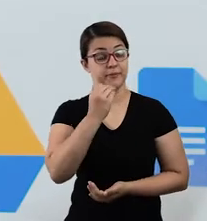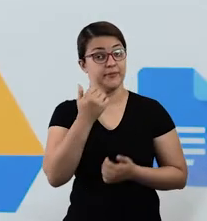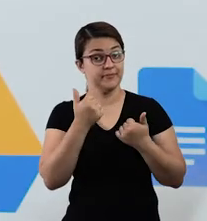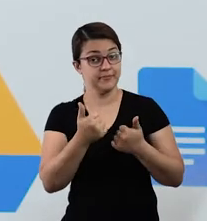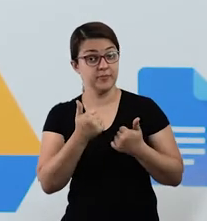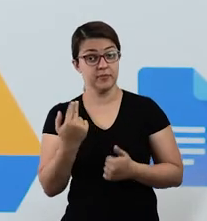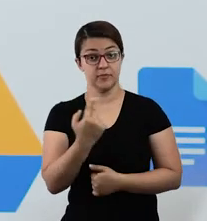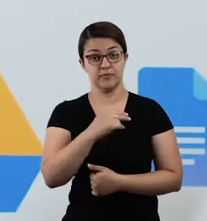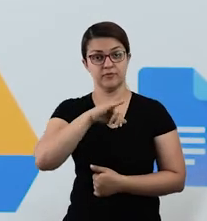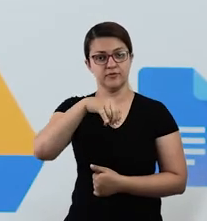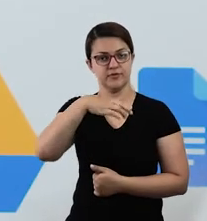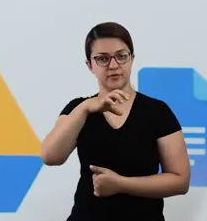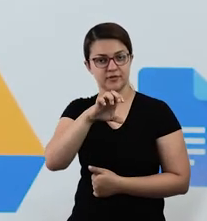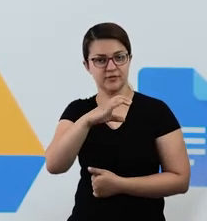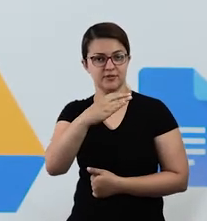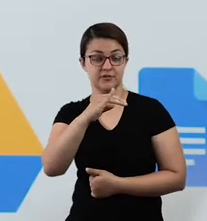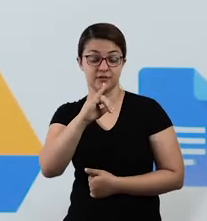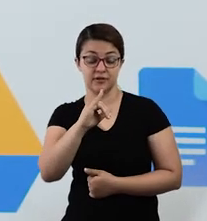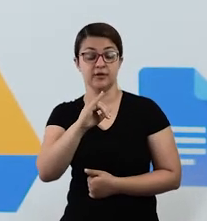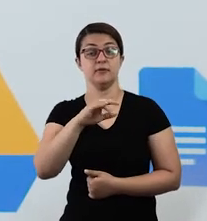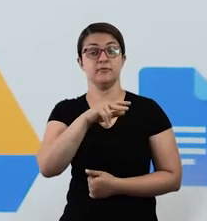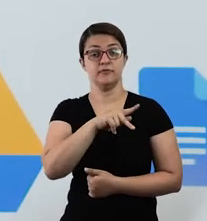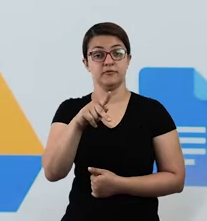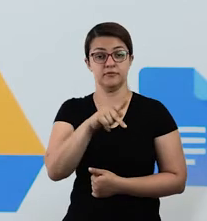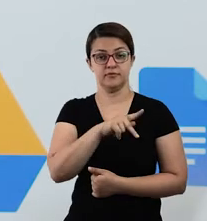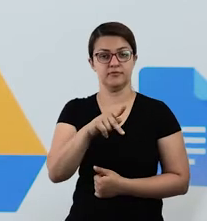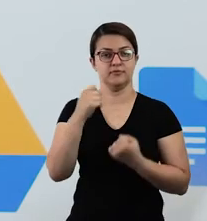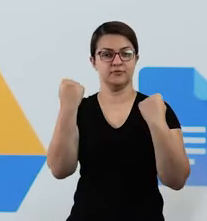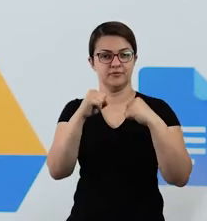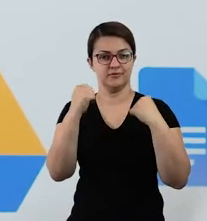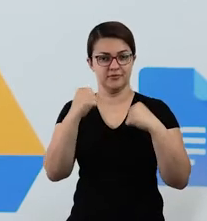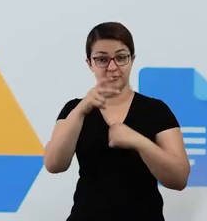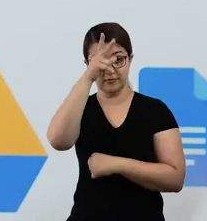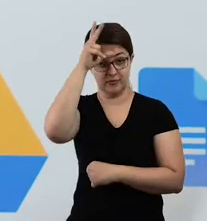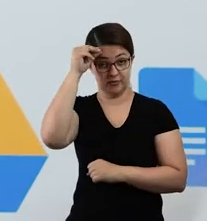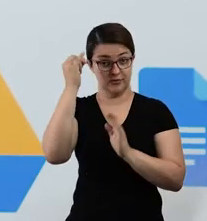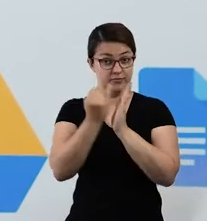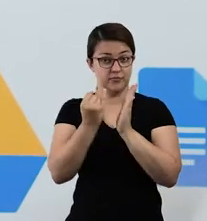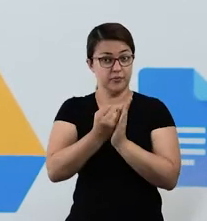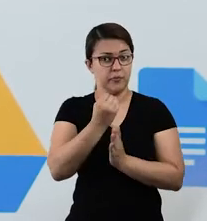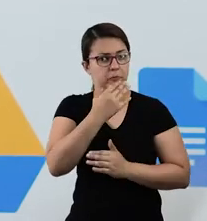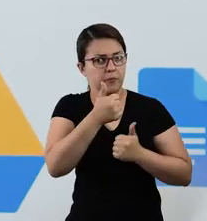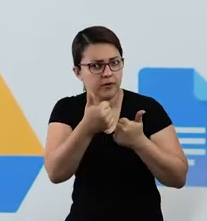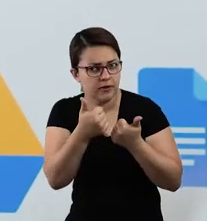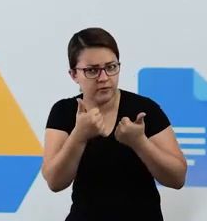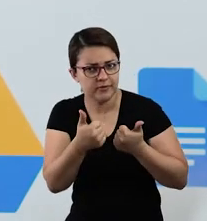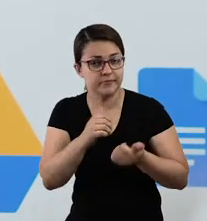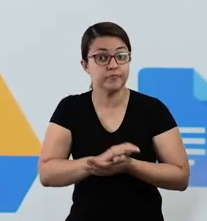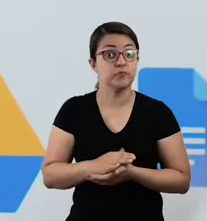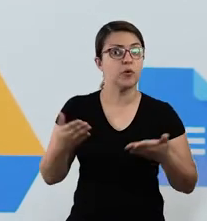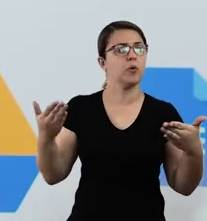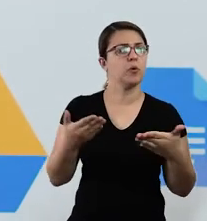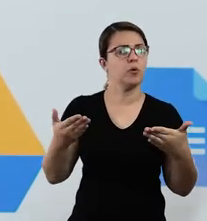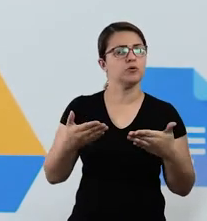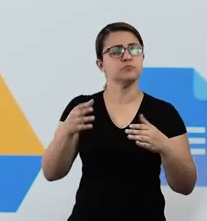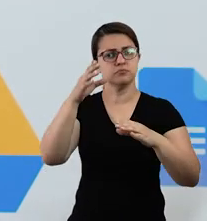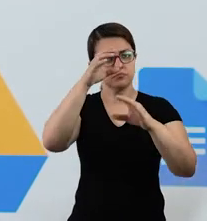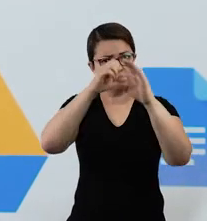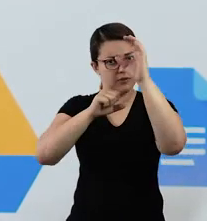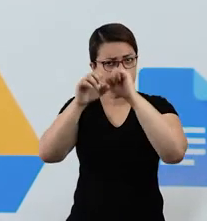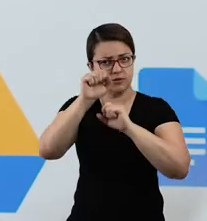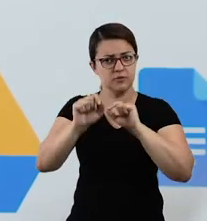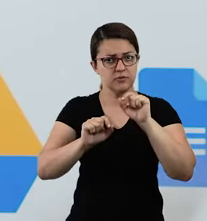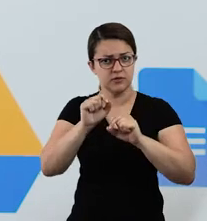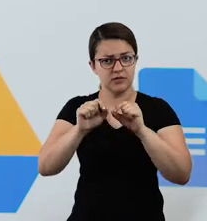E aí galera, beleza? Meu nome é Jessé, professor de Educação Física da Rede Municipal de Itapevi. Como vocês estão? Hoje nós iremos